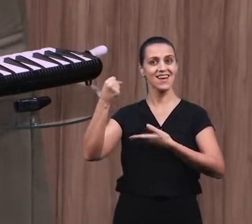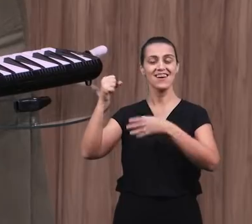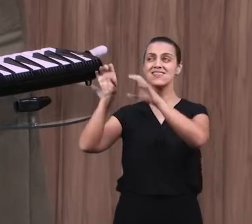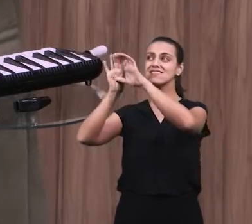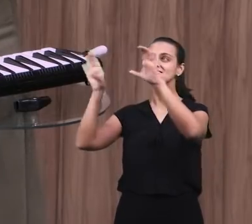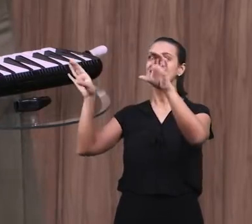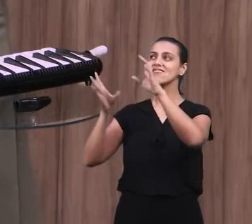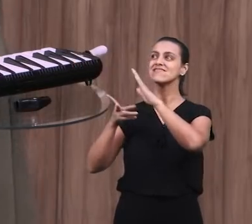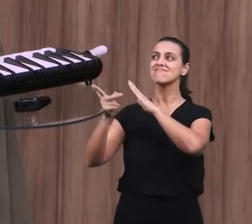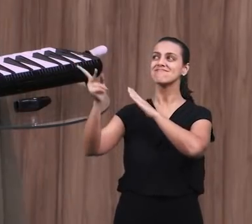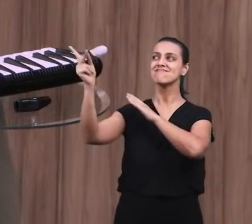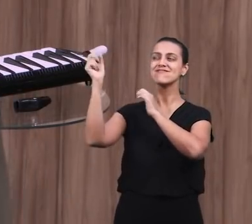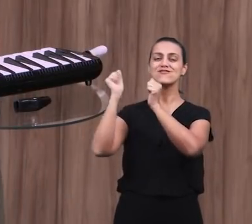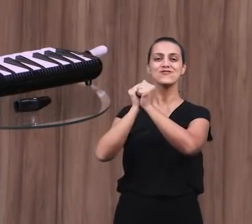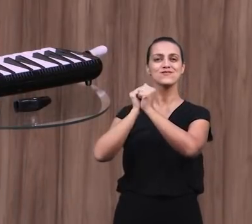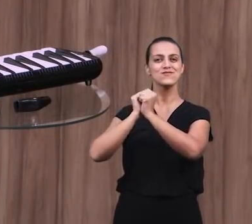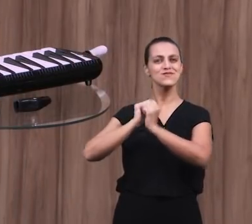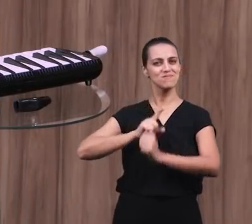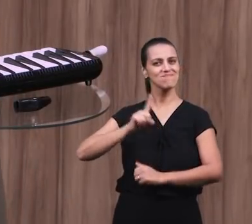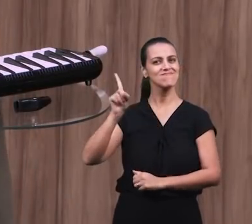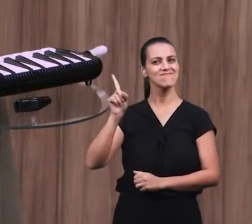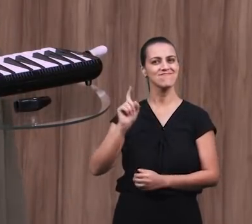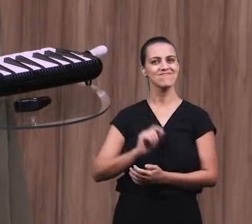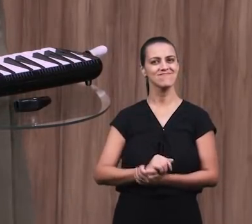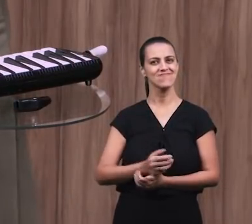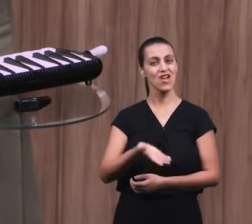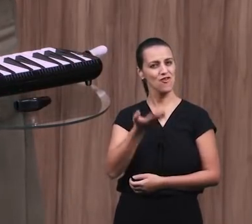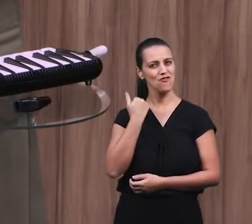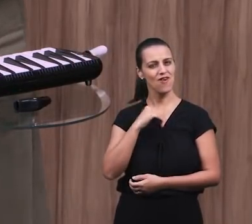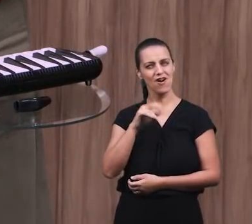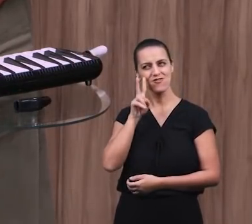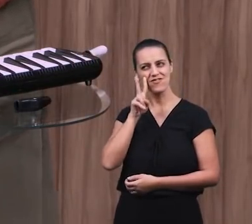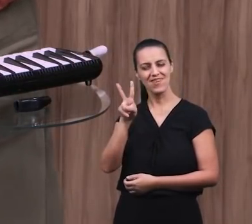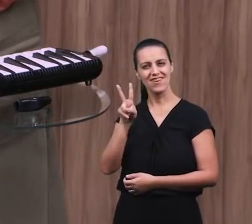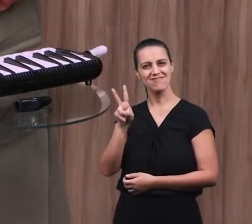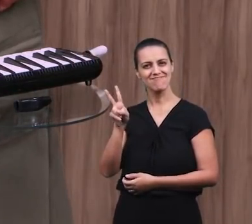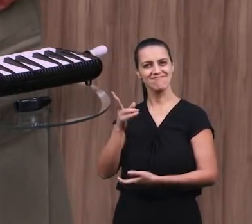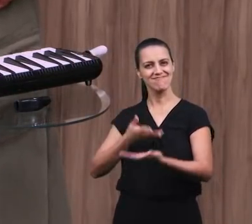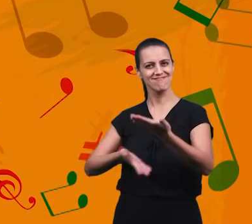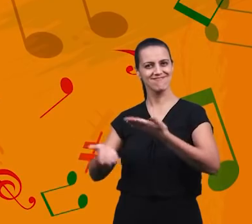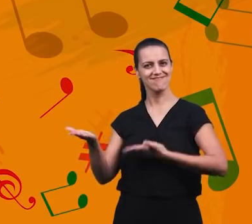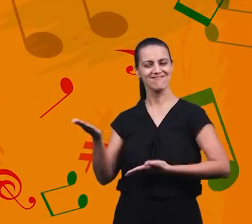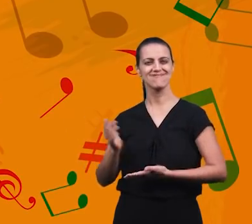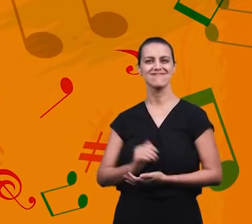Ele eternamente. Agora vamos assistir algumas participações?